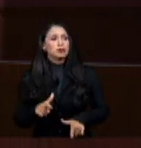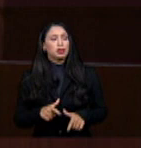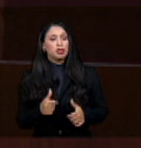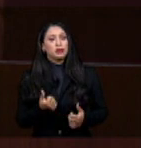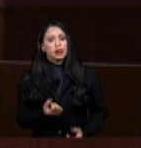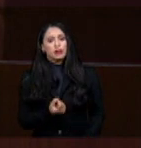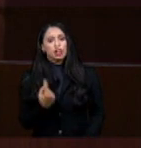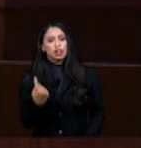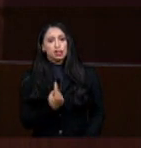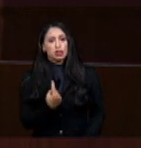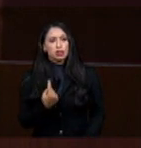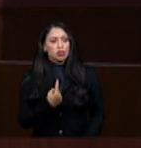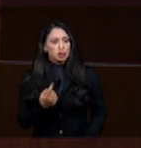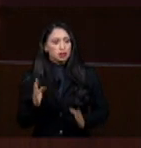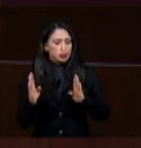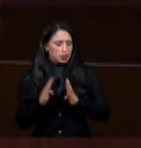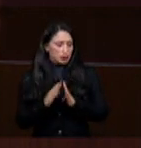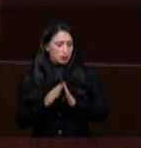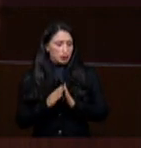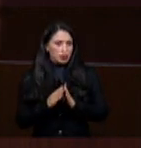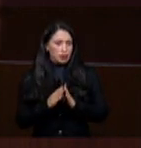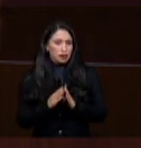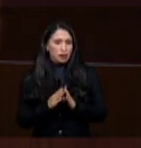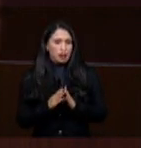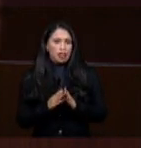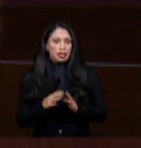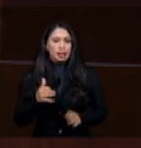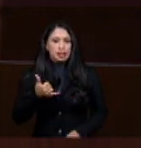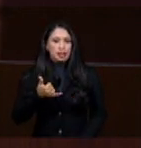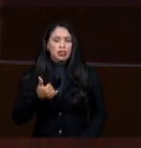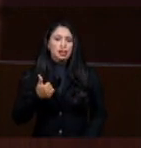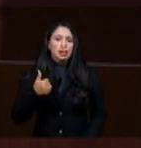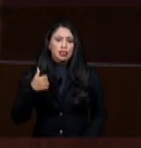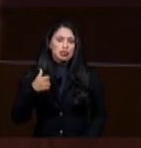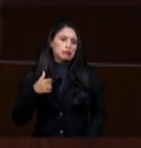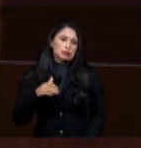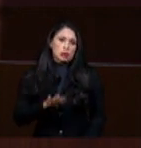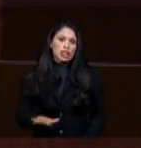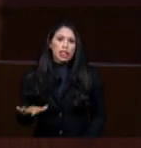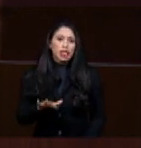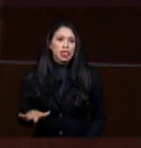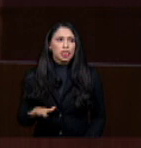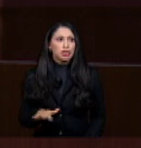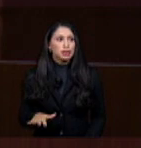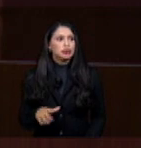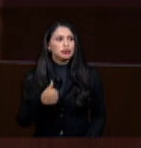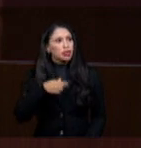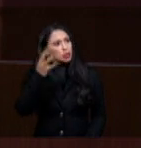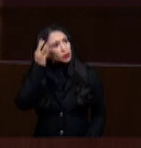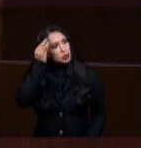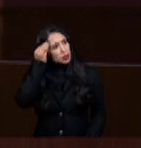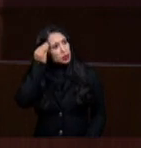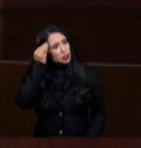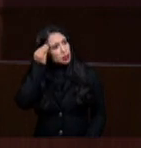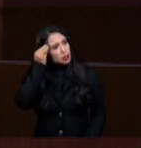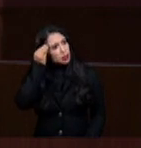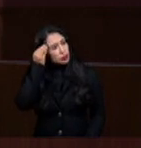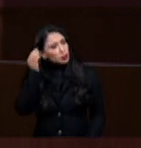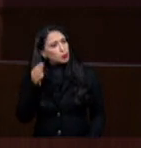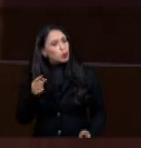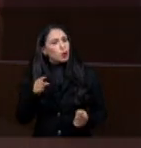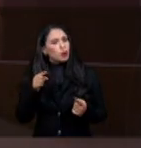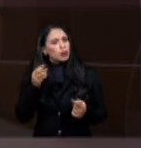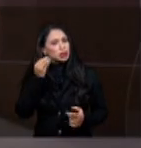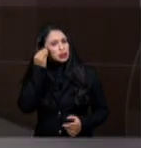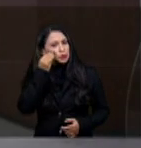desde os 8 anos de idade eu tinha Sabe de casa então é entendo como vivência e como